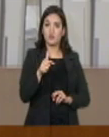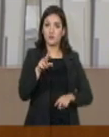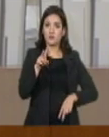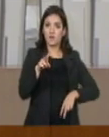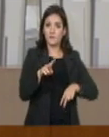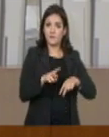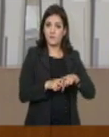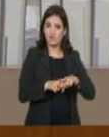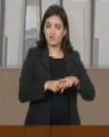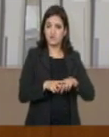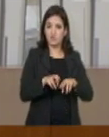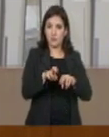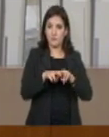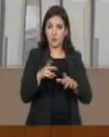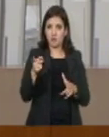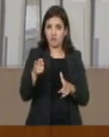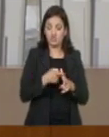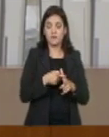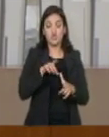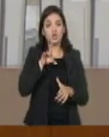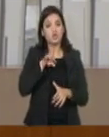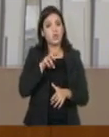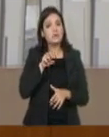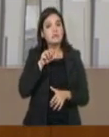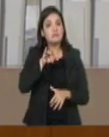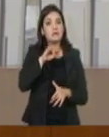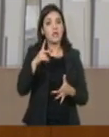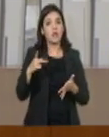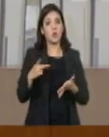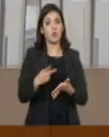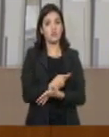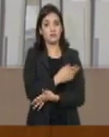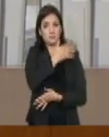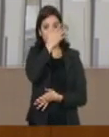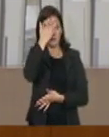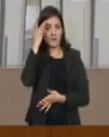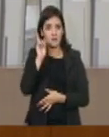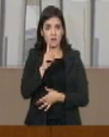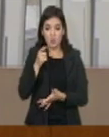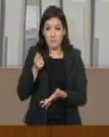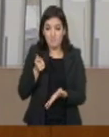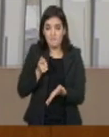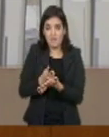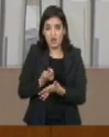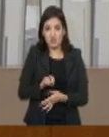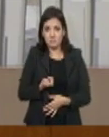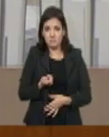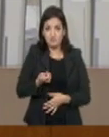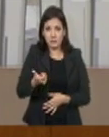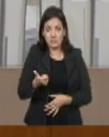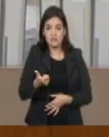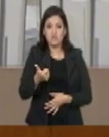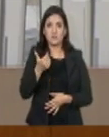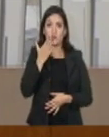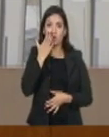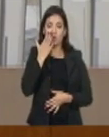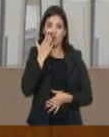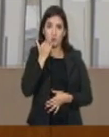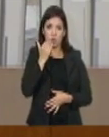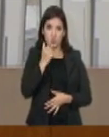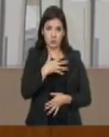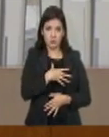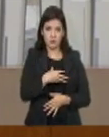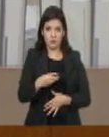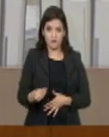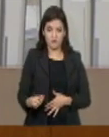dívida, salvo a do responsável pelo inadimplemento voluntário e inexcusável de